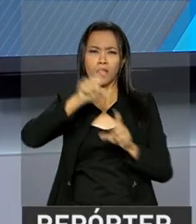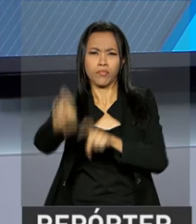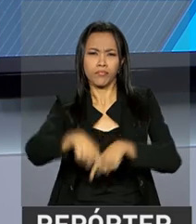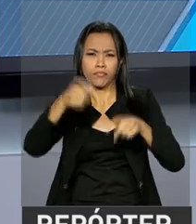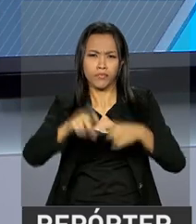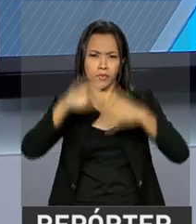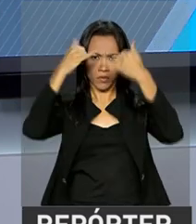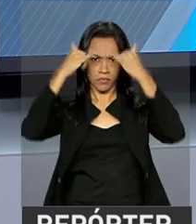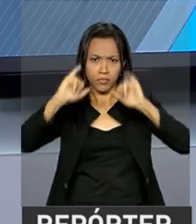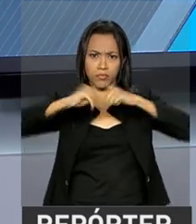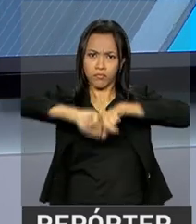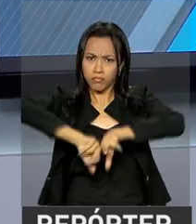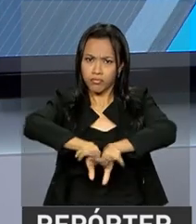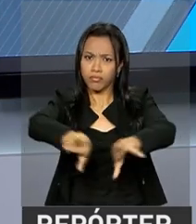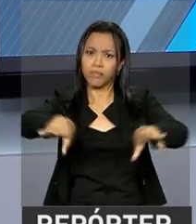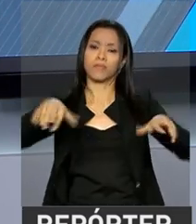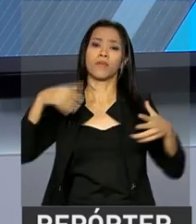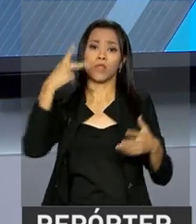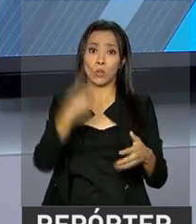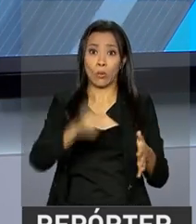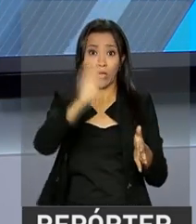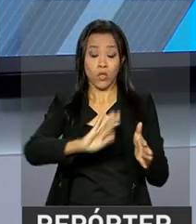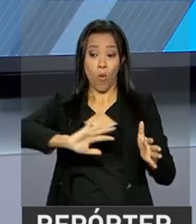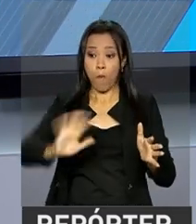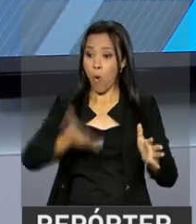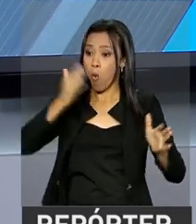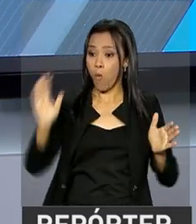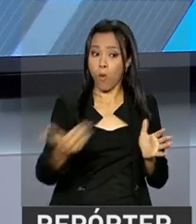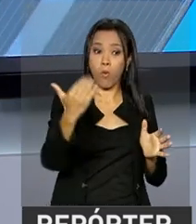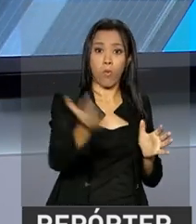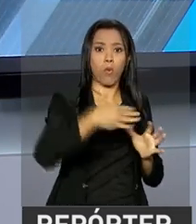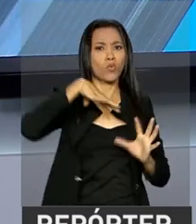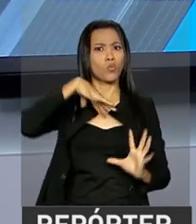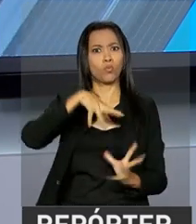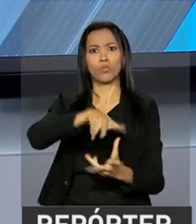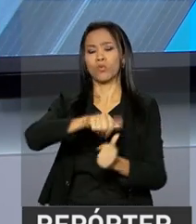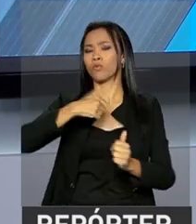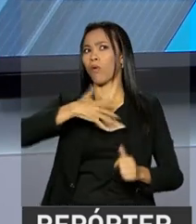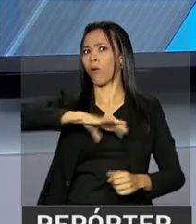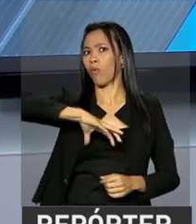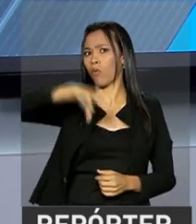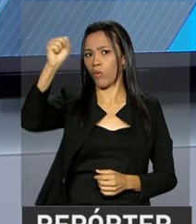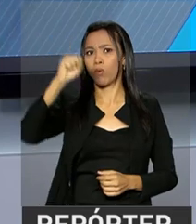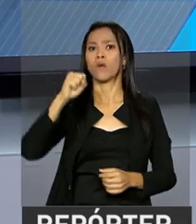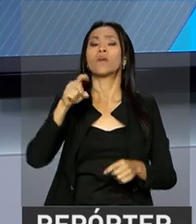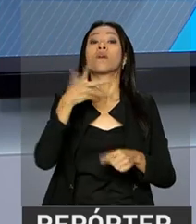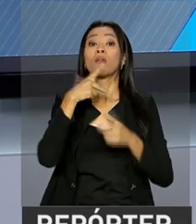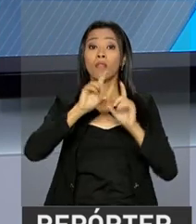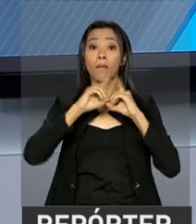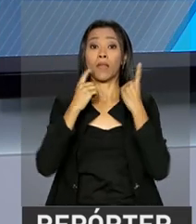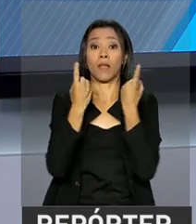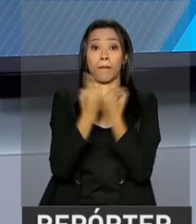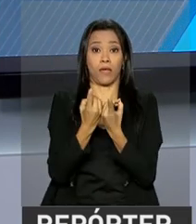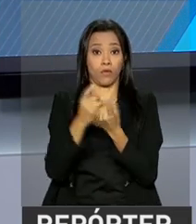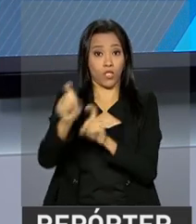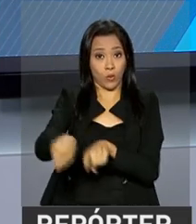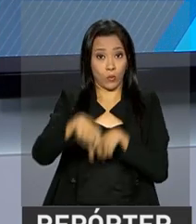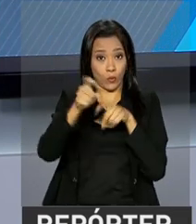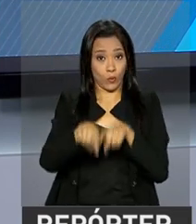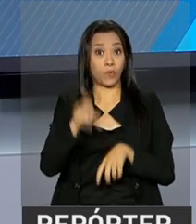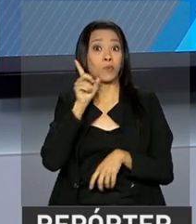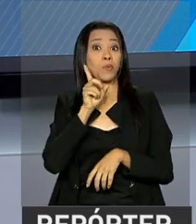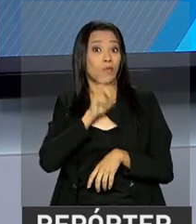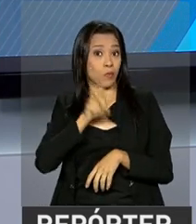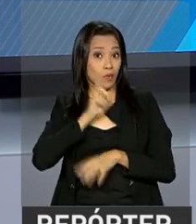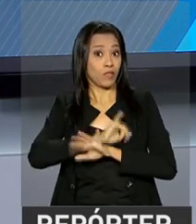o crescimento da nossa produção é o maior do mundo de acordo com o departamento de agricultura dos estados